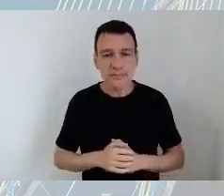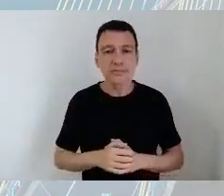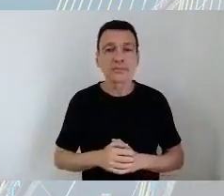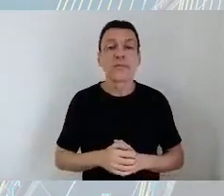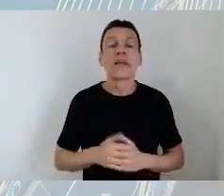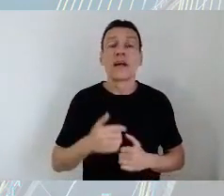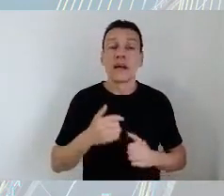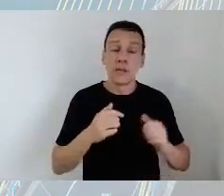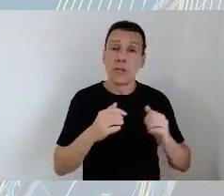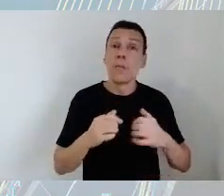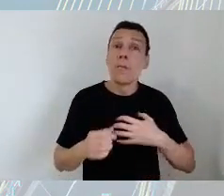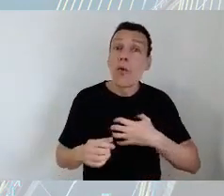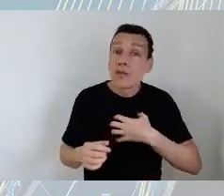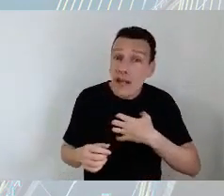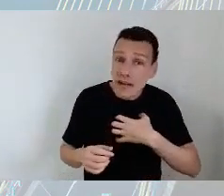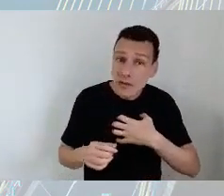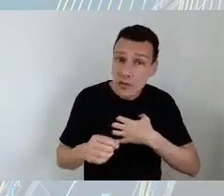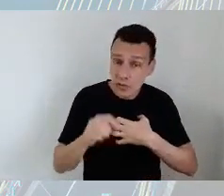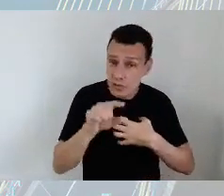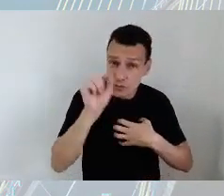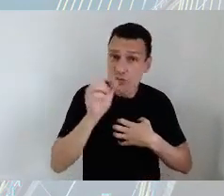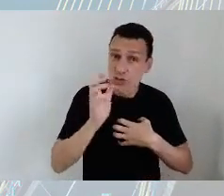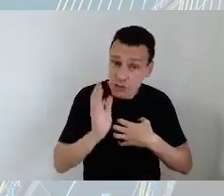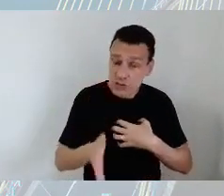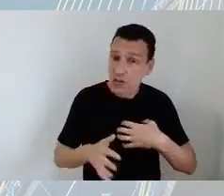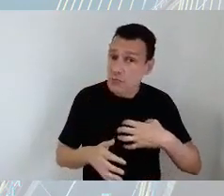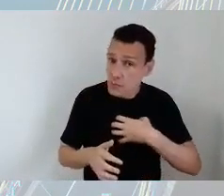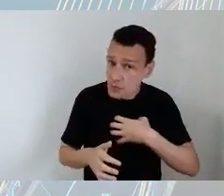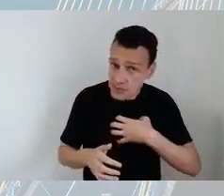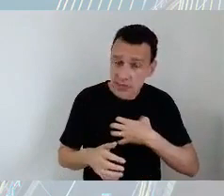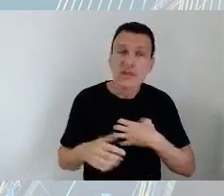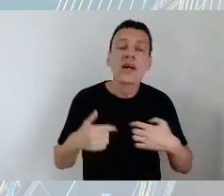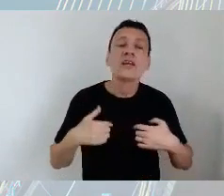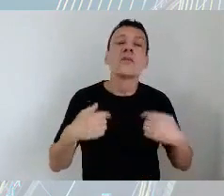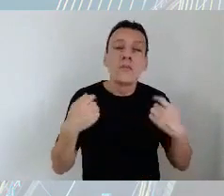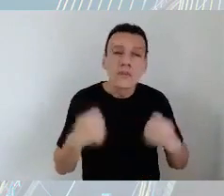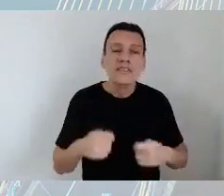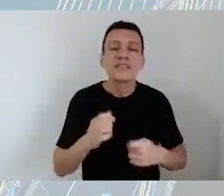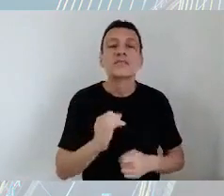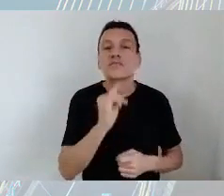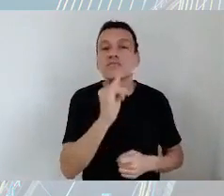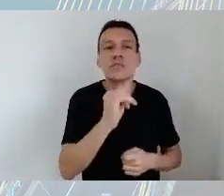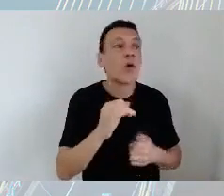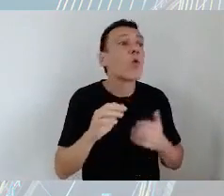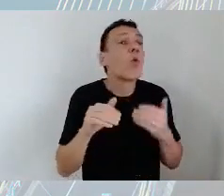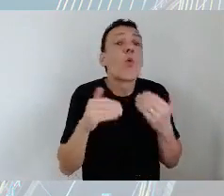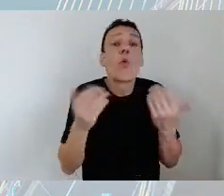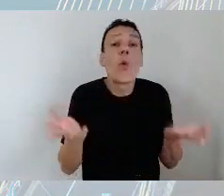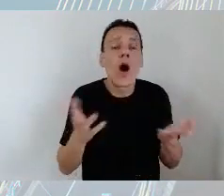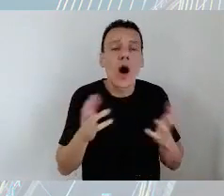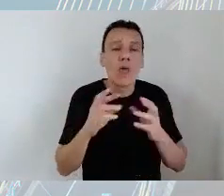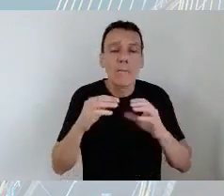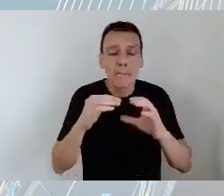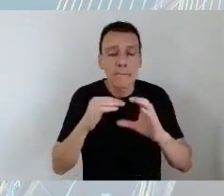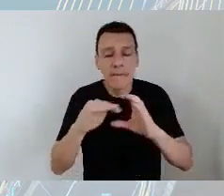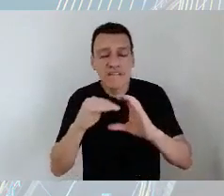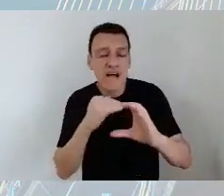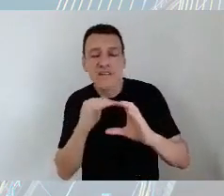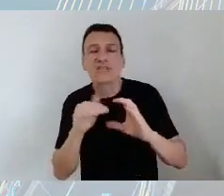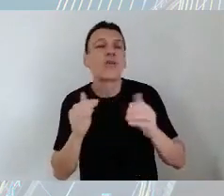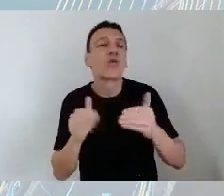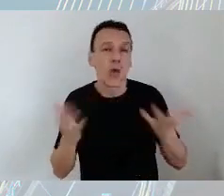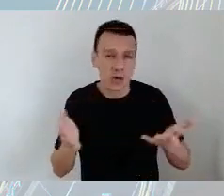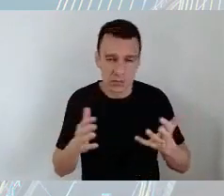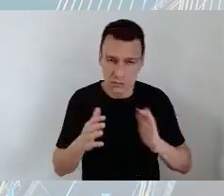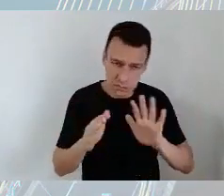escolhido, eu preciso dizer quais são as mensagens. Então, quem não conhece JavaScript aqui, vai perceber que eu tenho